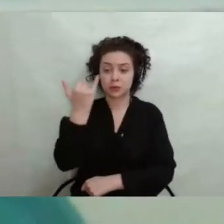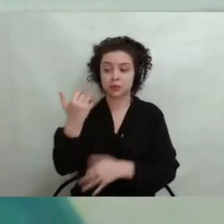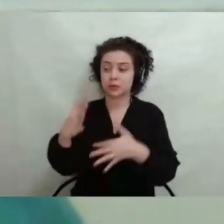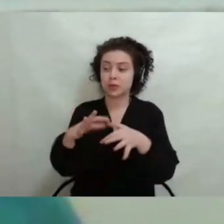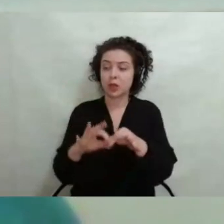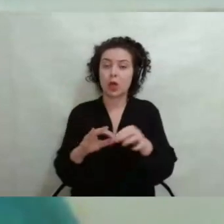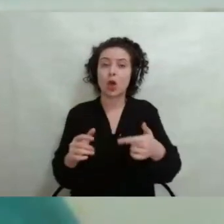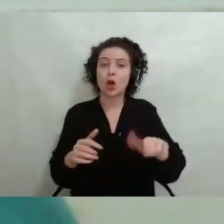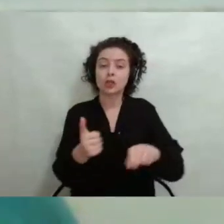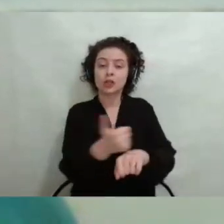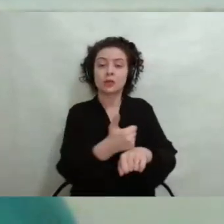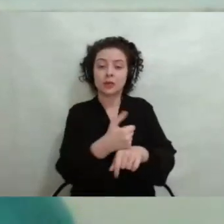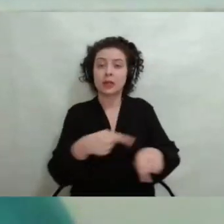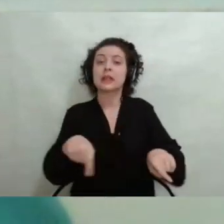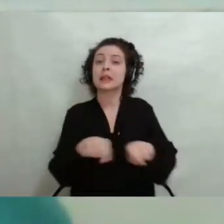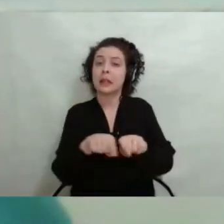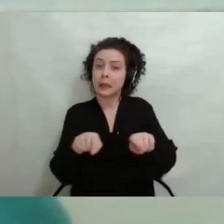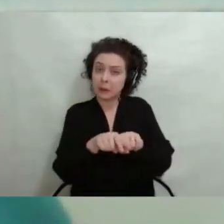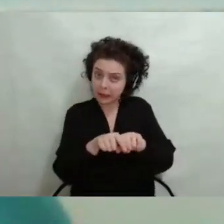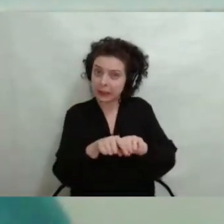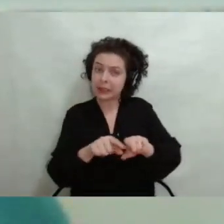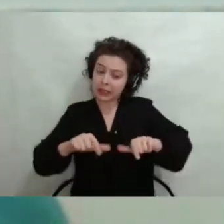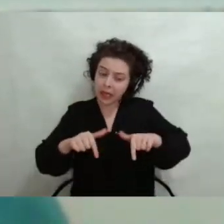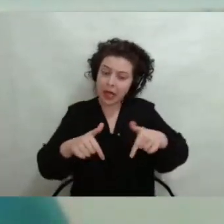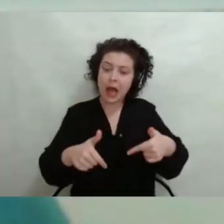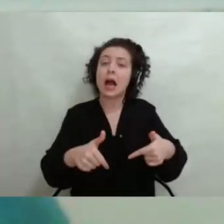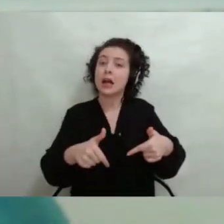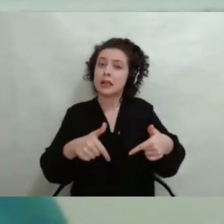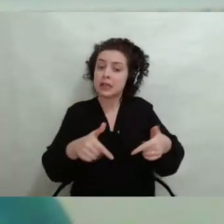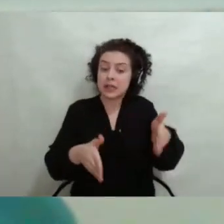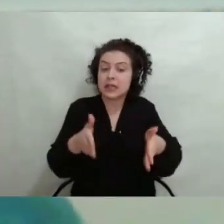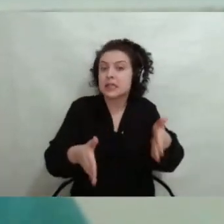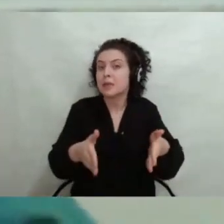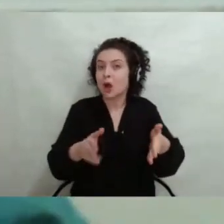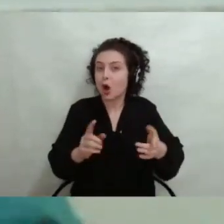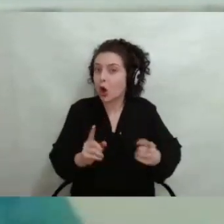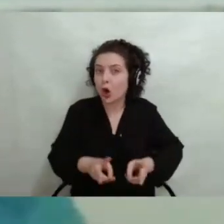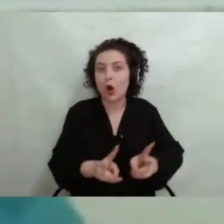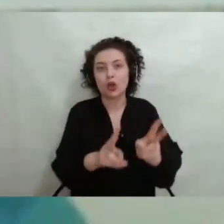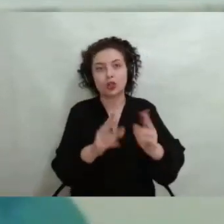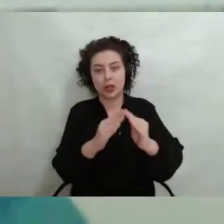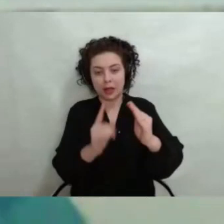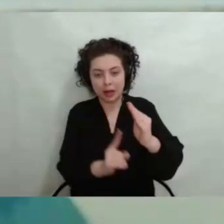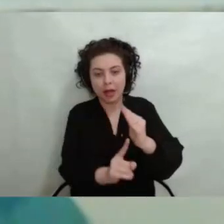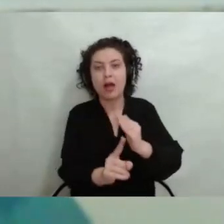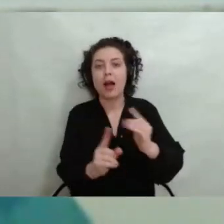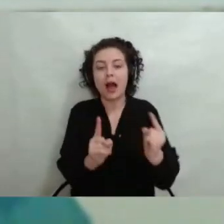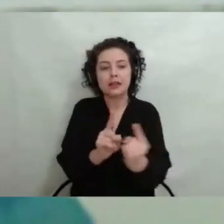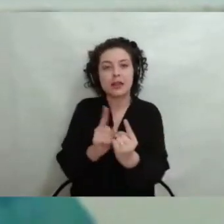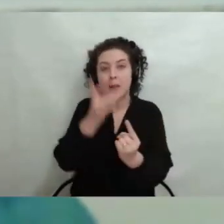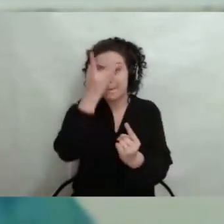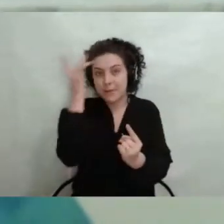que também exercem as suas atividades com pacientes ou com pessoas suspeitas de contaminação